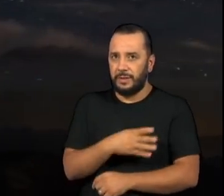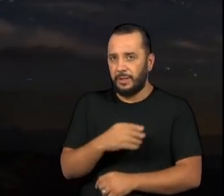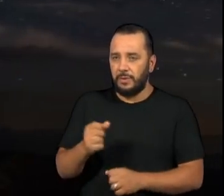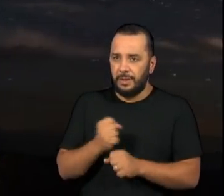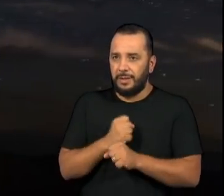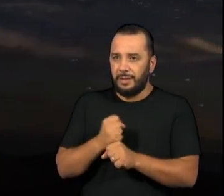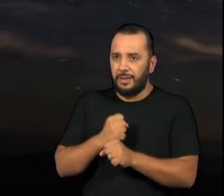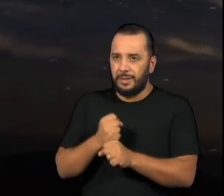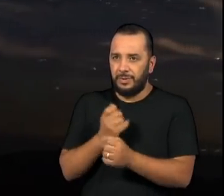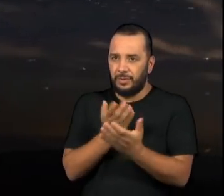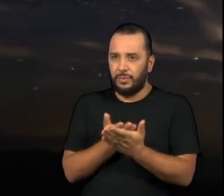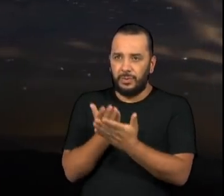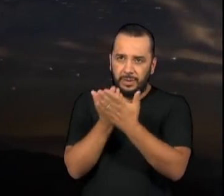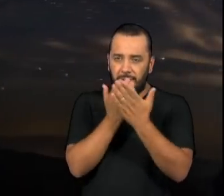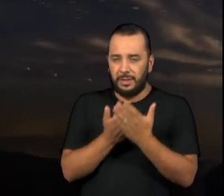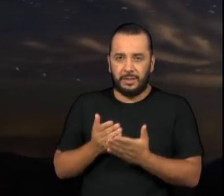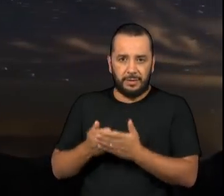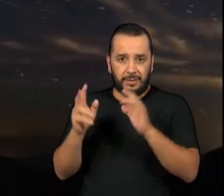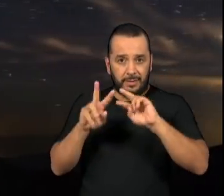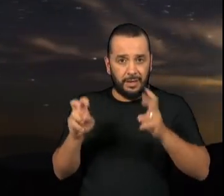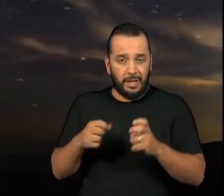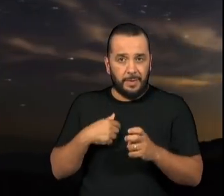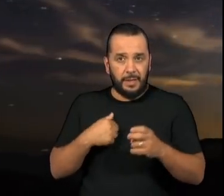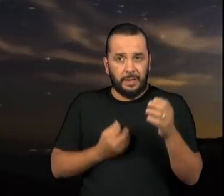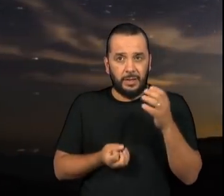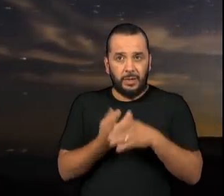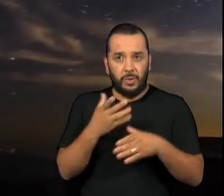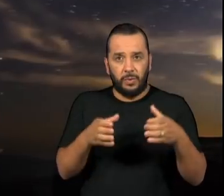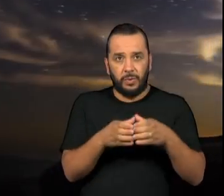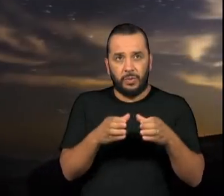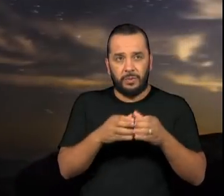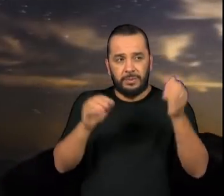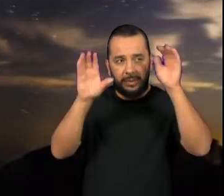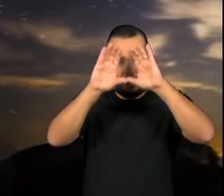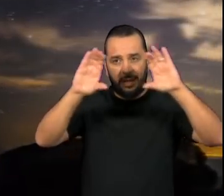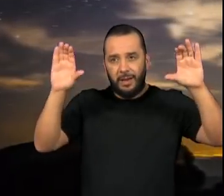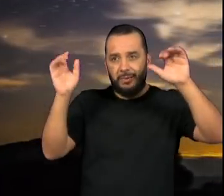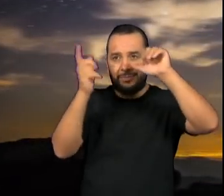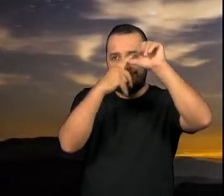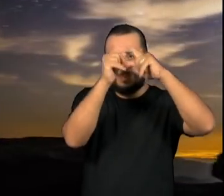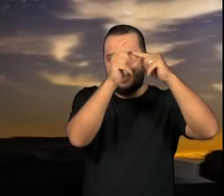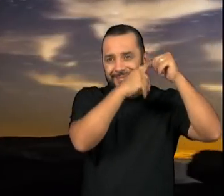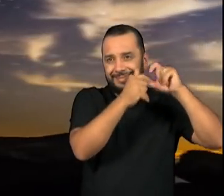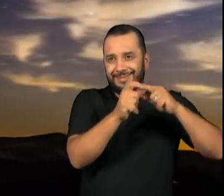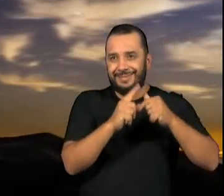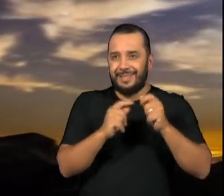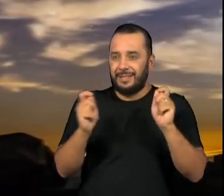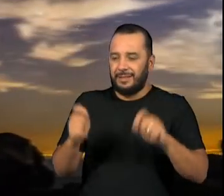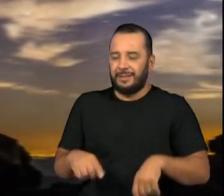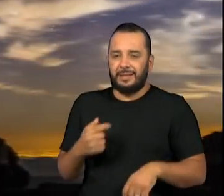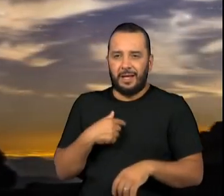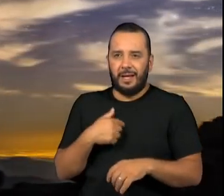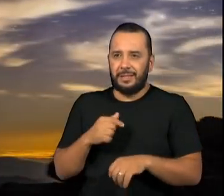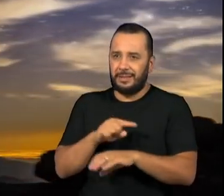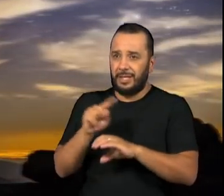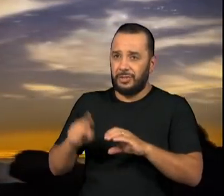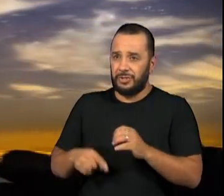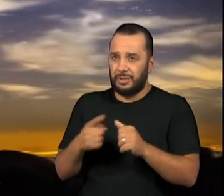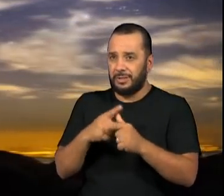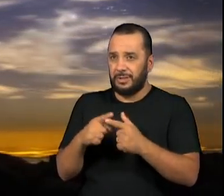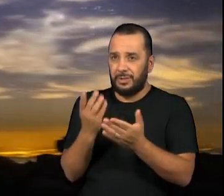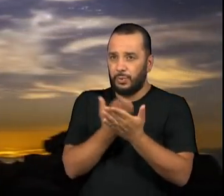ao tema, ela decidiu criar a rede Céus Estrelados para mobilizar cientistas, estudiosos